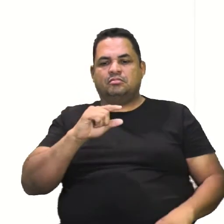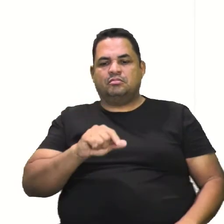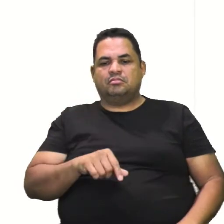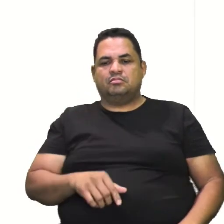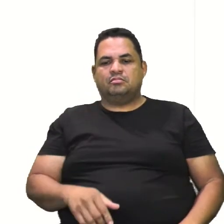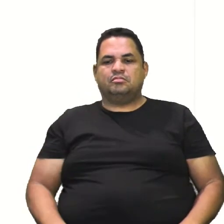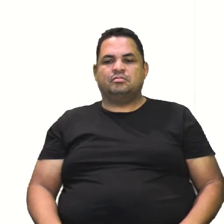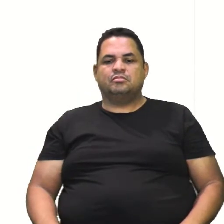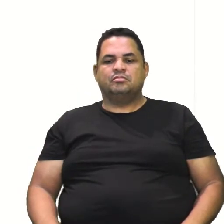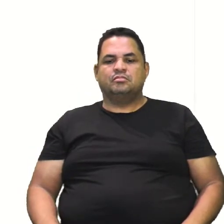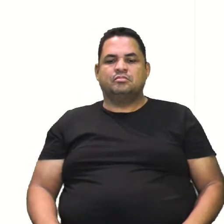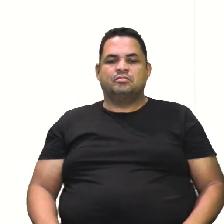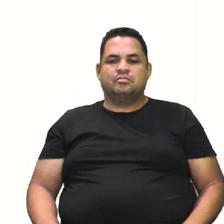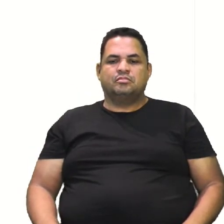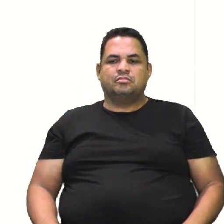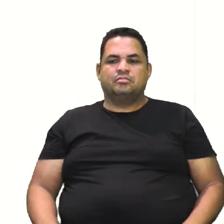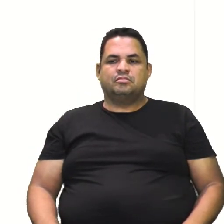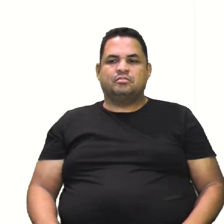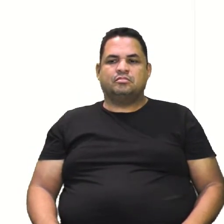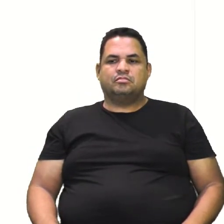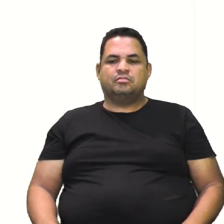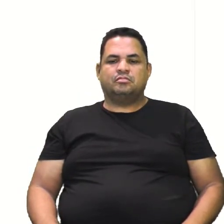quanto?